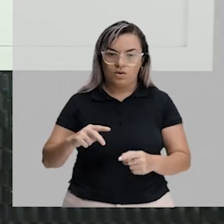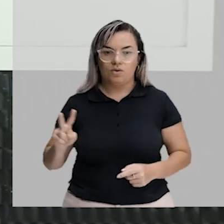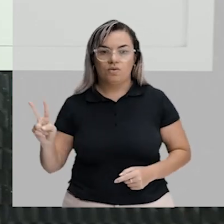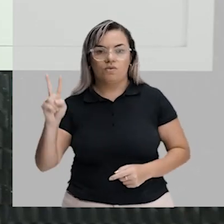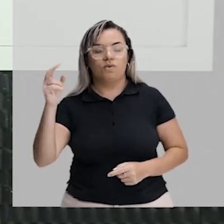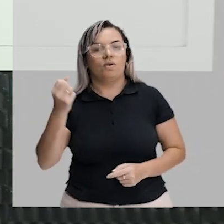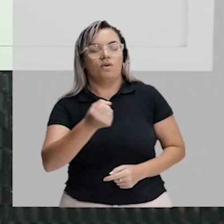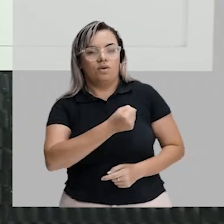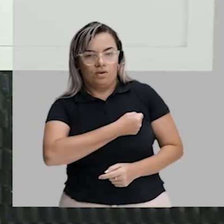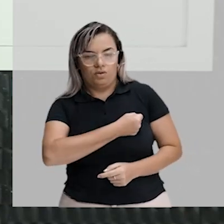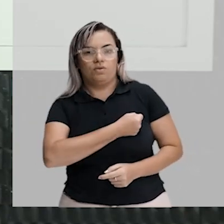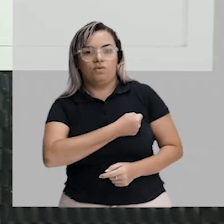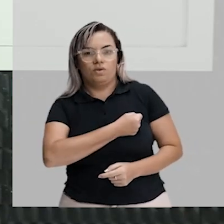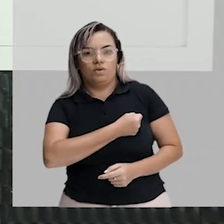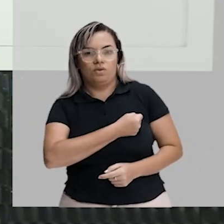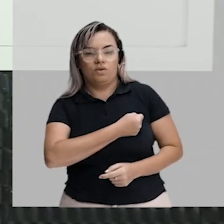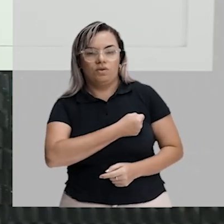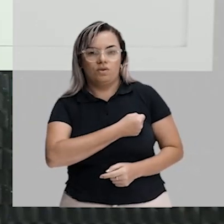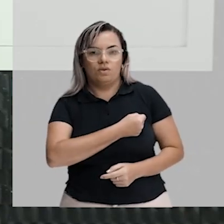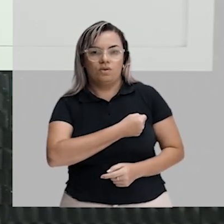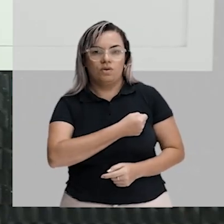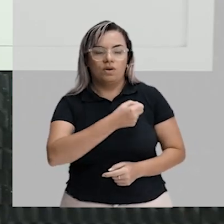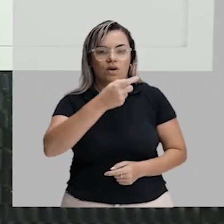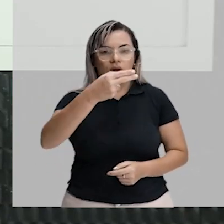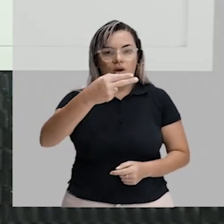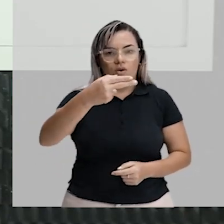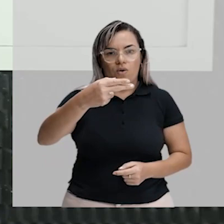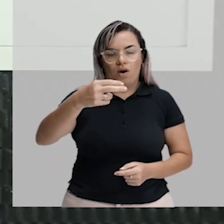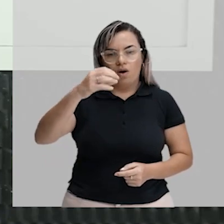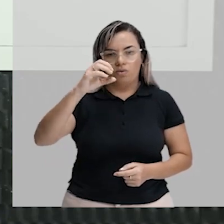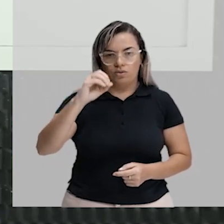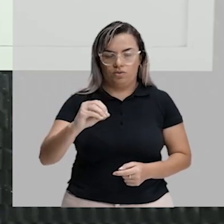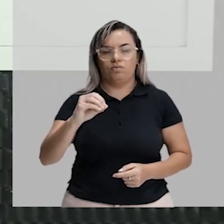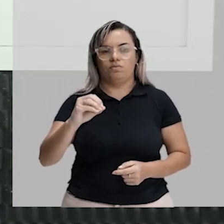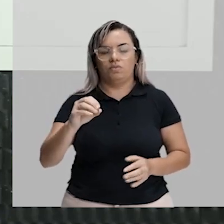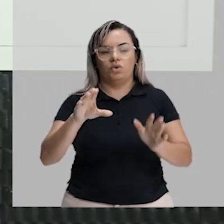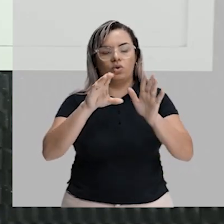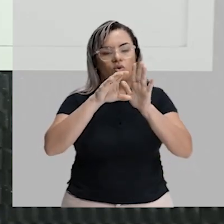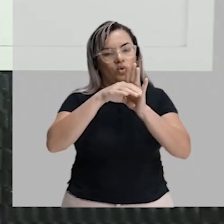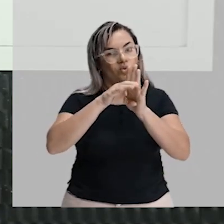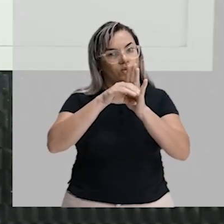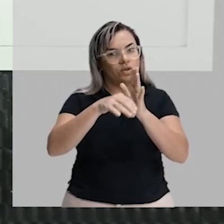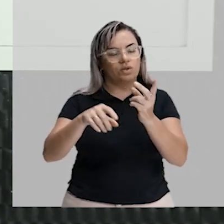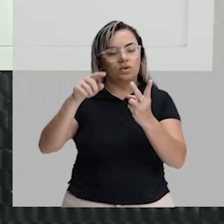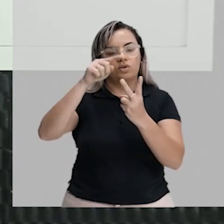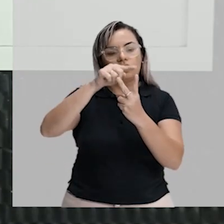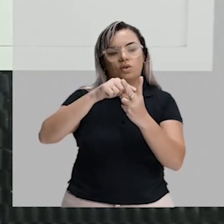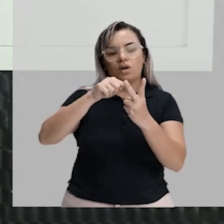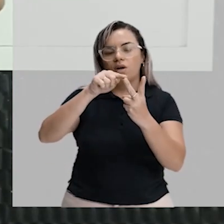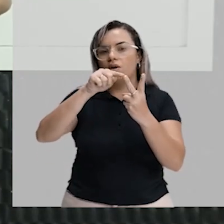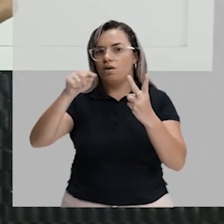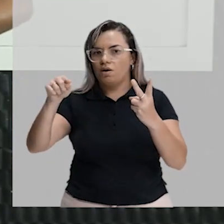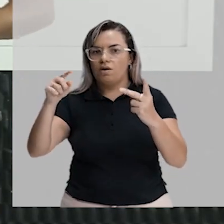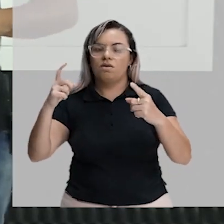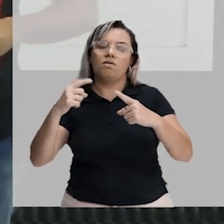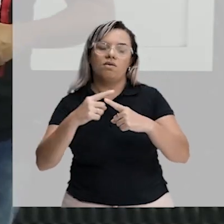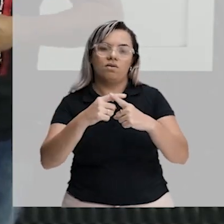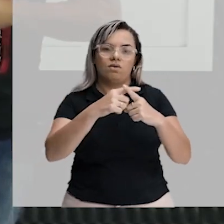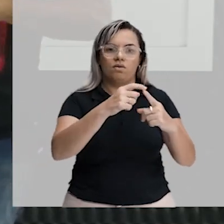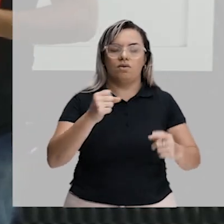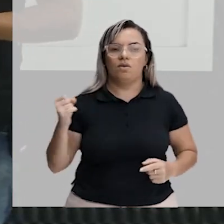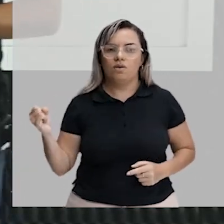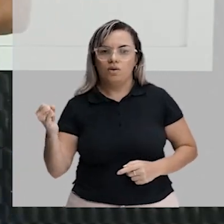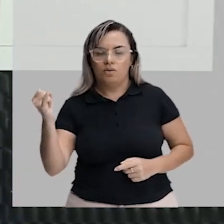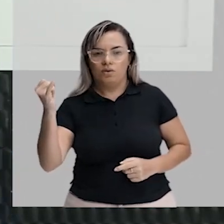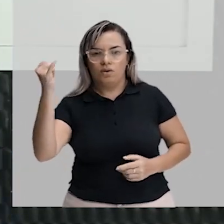dele deu 0. Certo? O valor numérico, esse é o conceito de raiz. Certo? Muito importante para o estudo